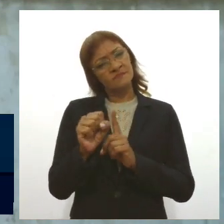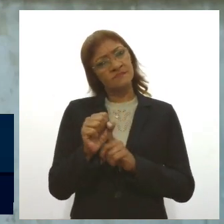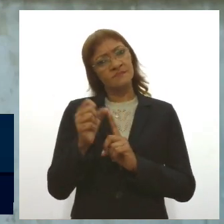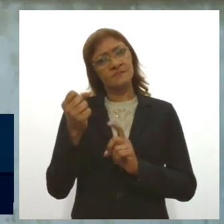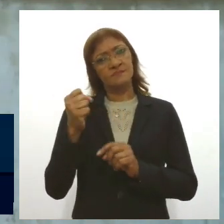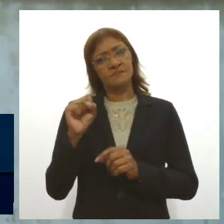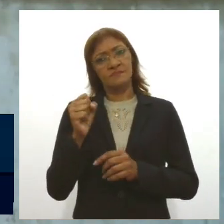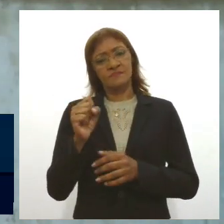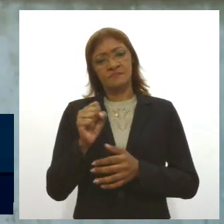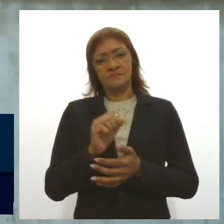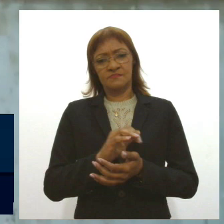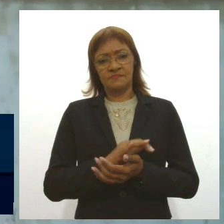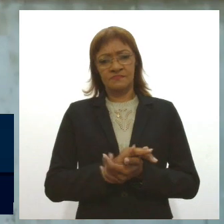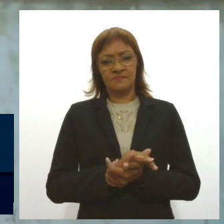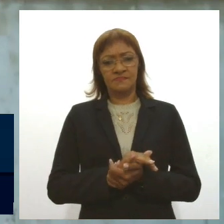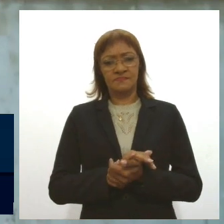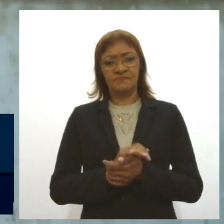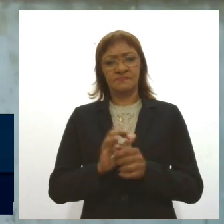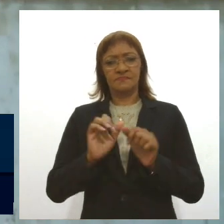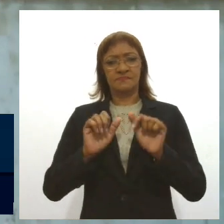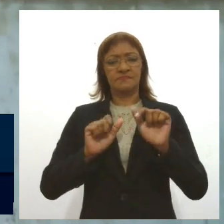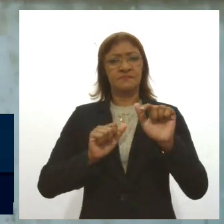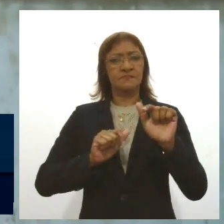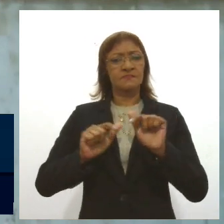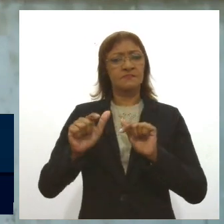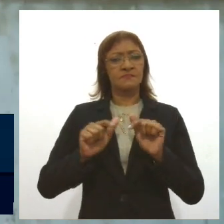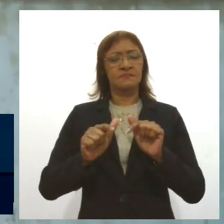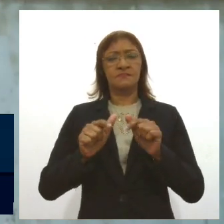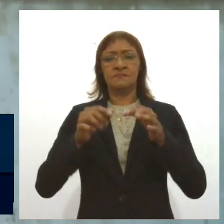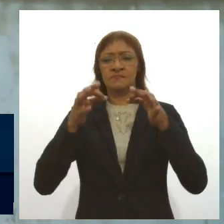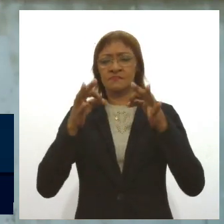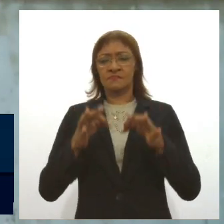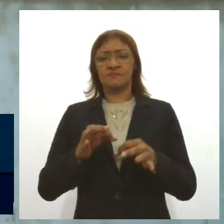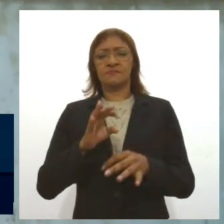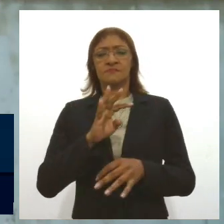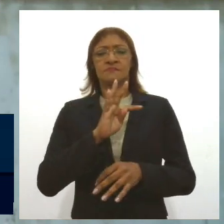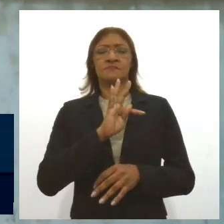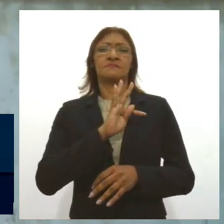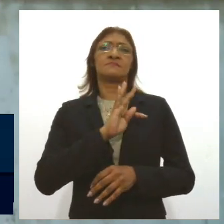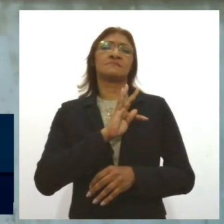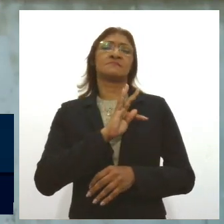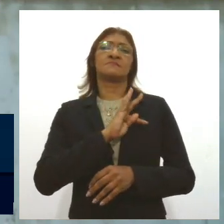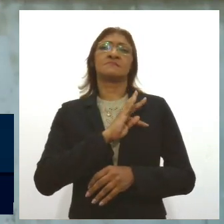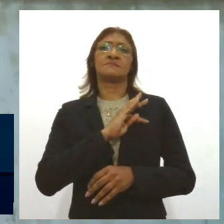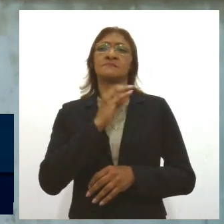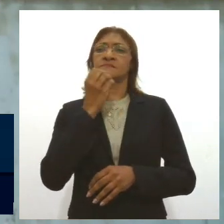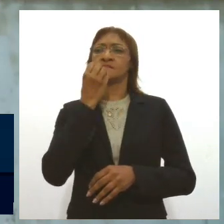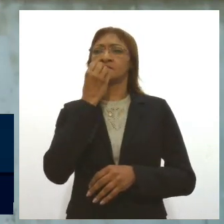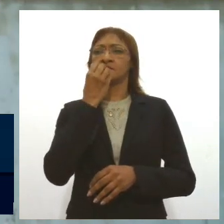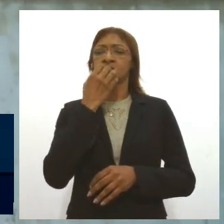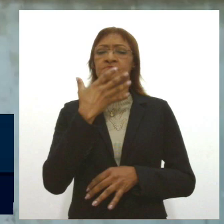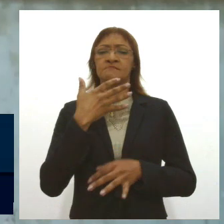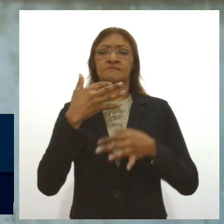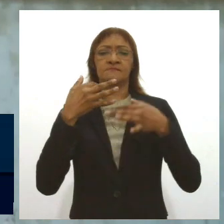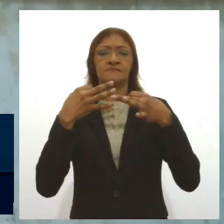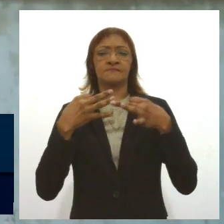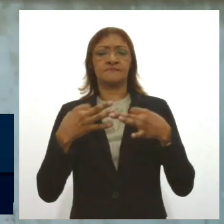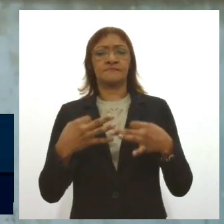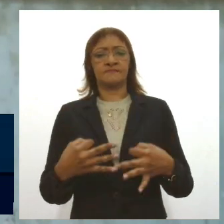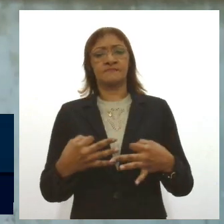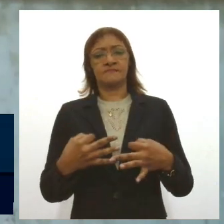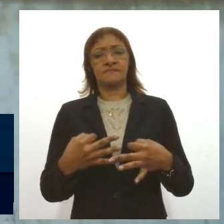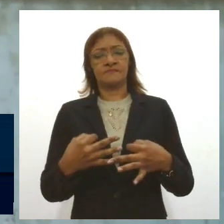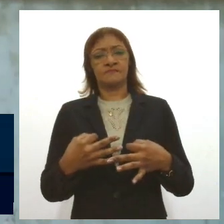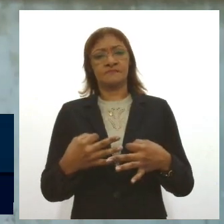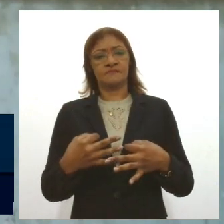um trabalho reconhecido como técnico, como um trabalho extremamente exitoso em